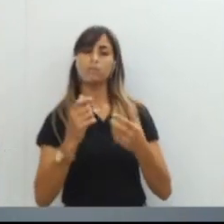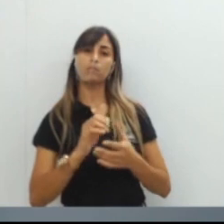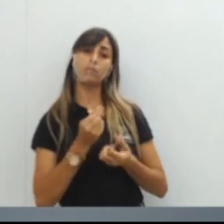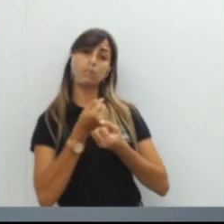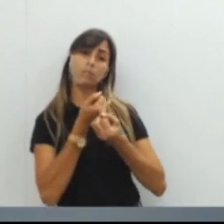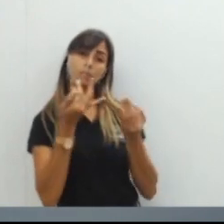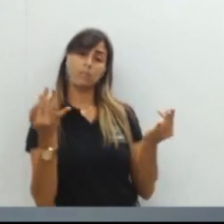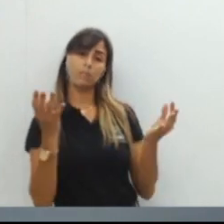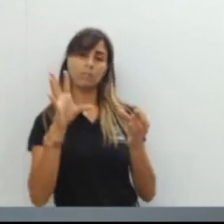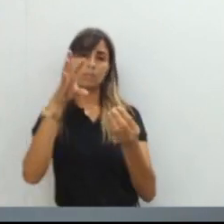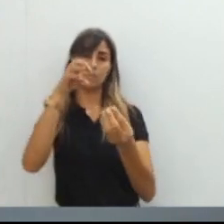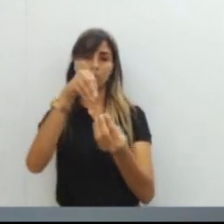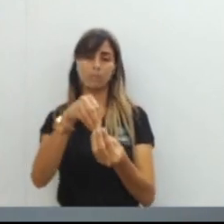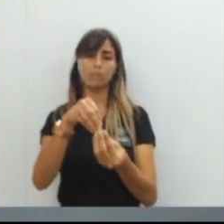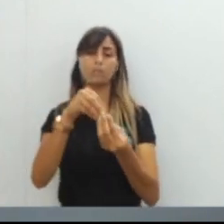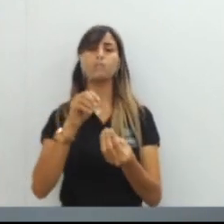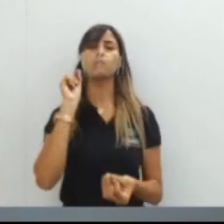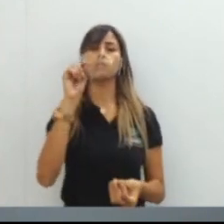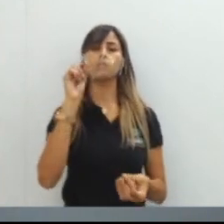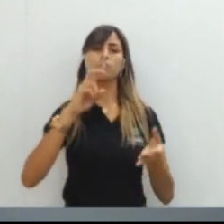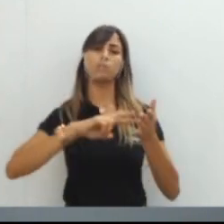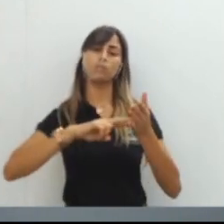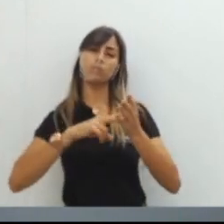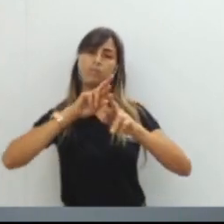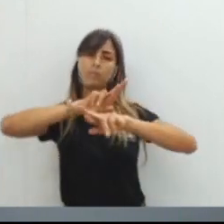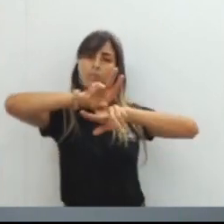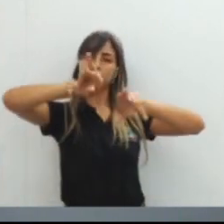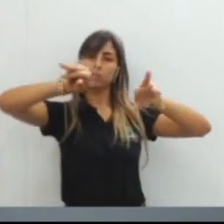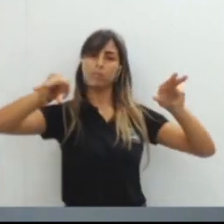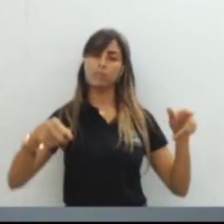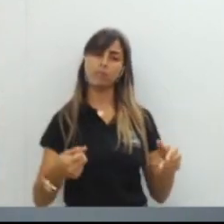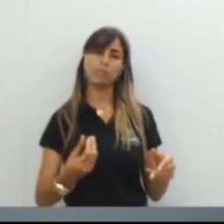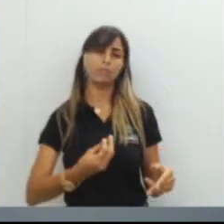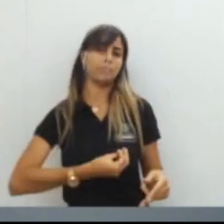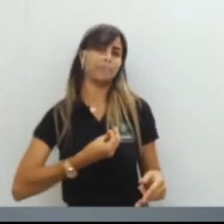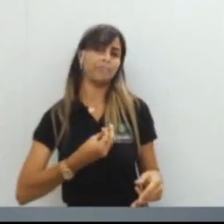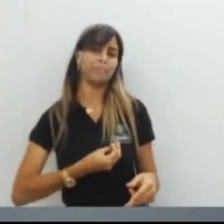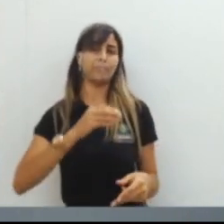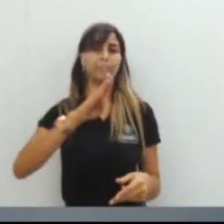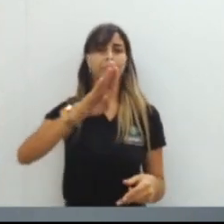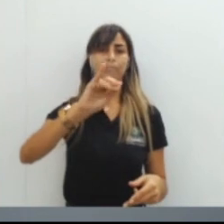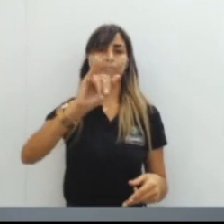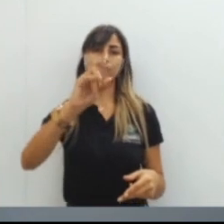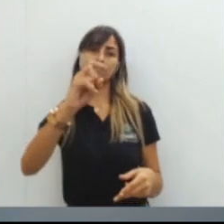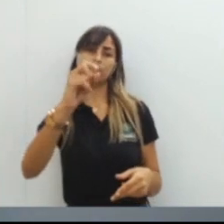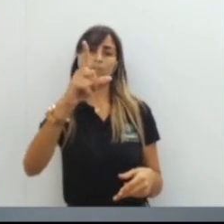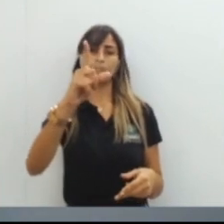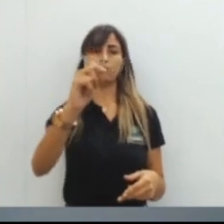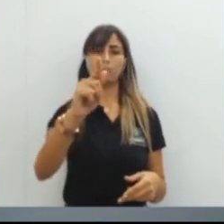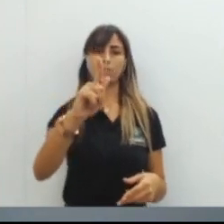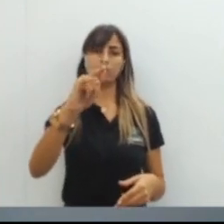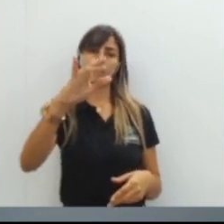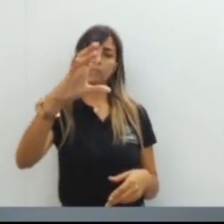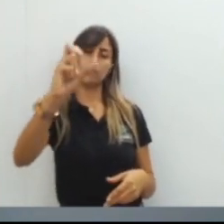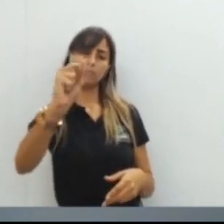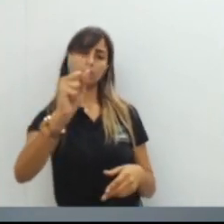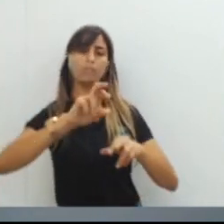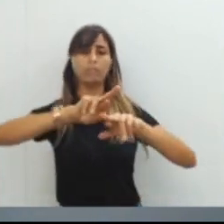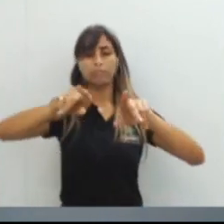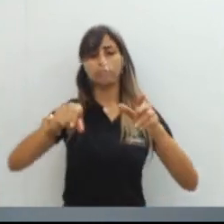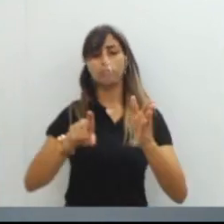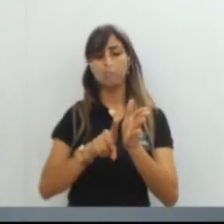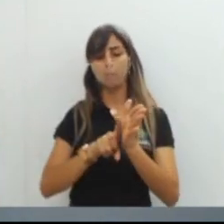em resumo, o que seria a diversidade biológica? Seria a variabilidade de organismos